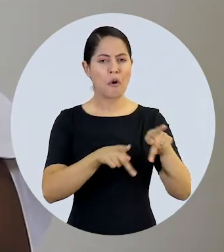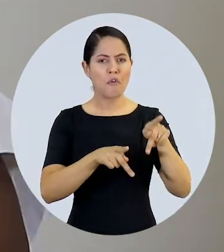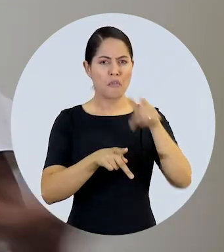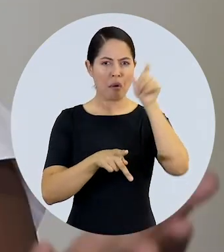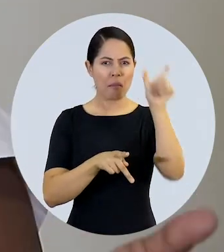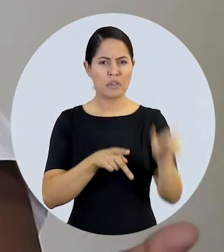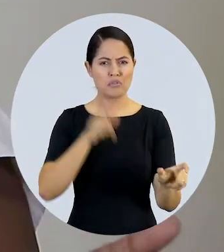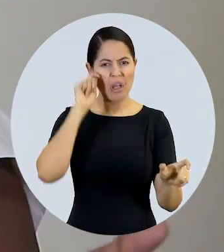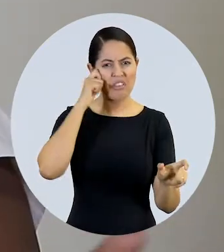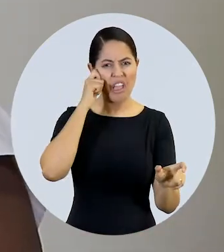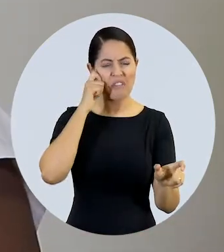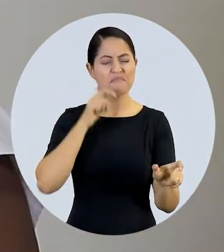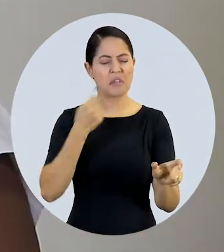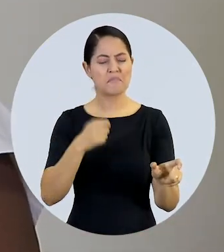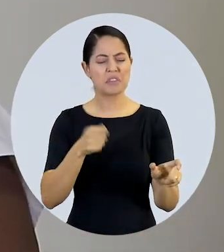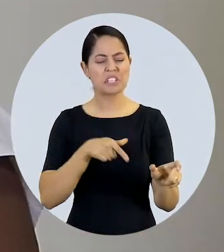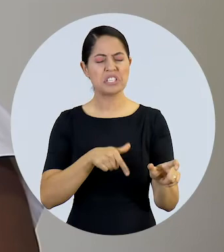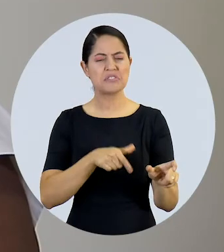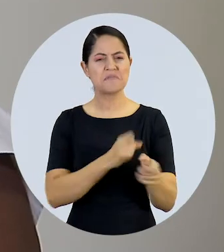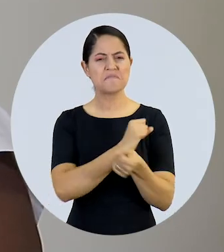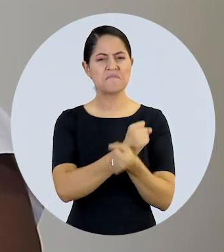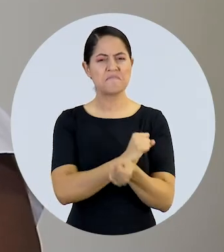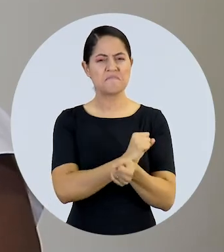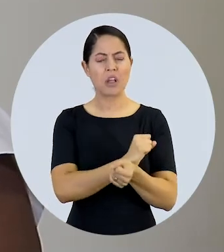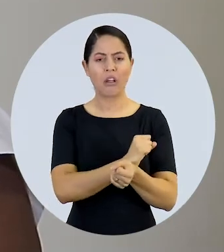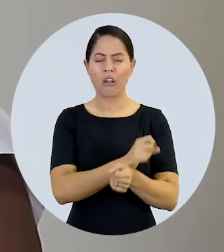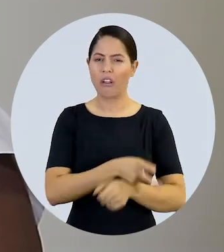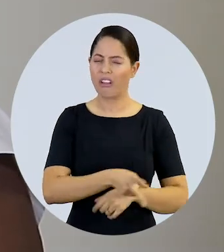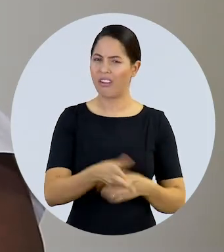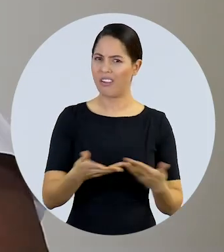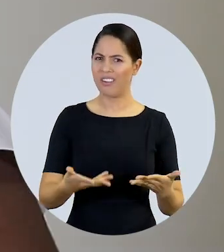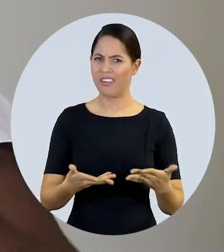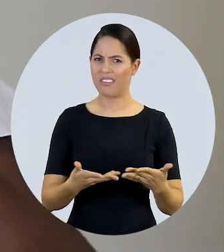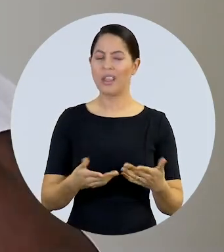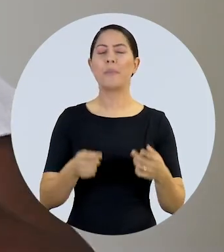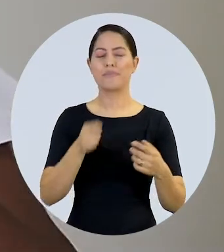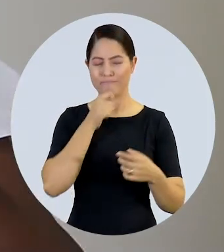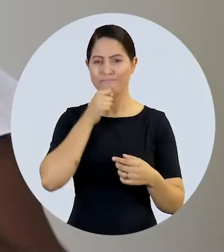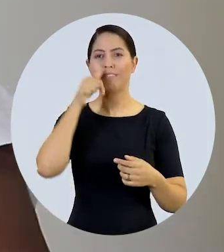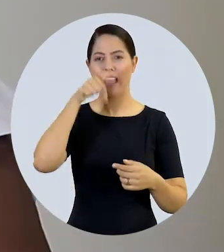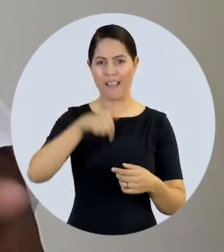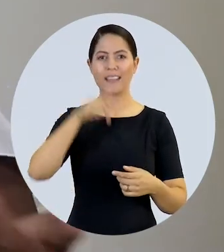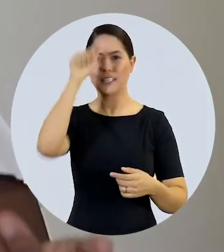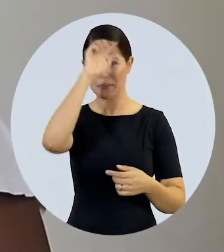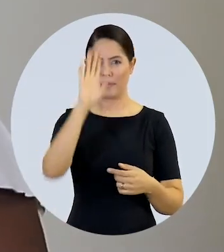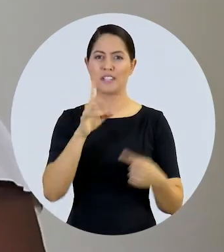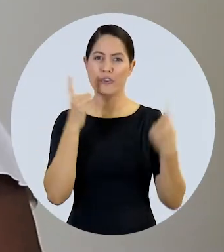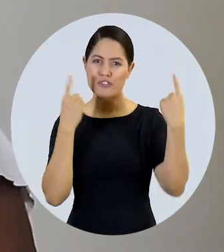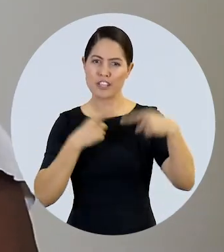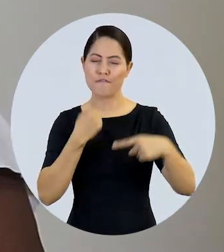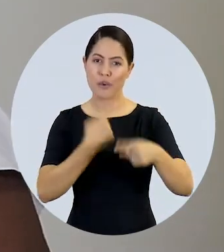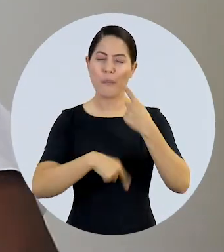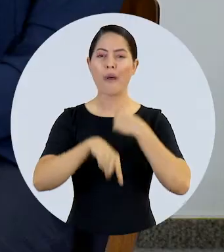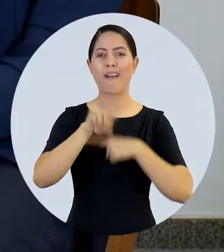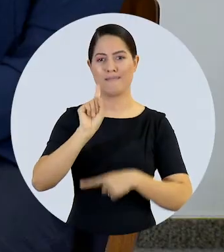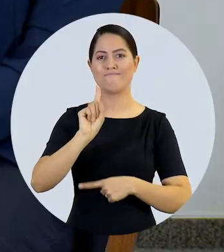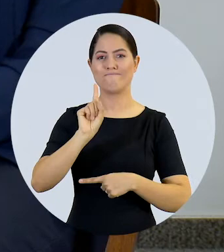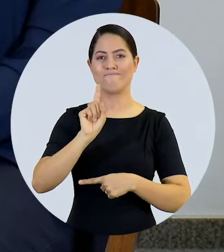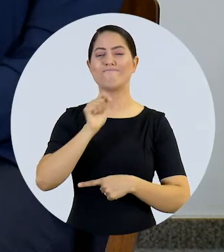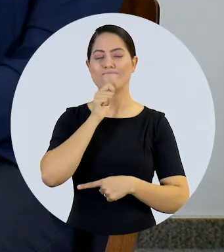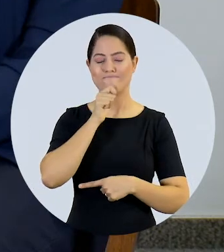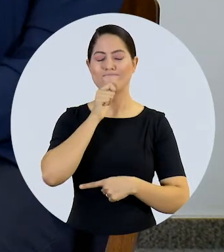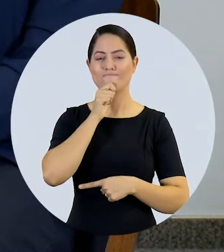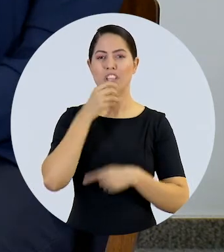que as pessoas negras têm que continuar na condição de escravo. Então, esse é um grande desafio no Brasil ainda. Como